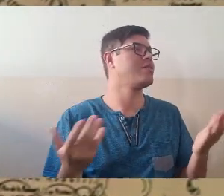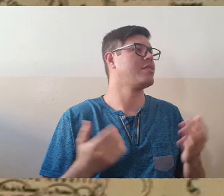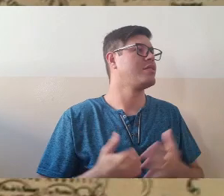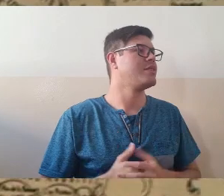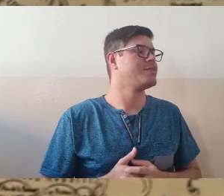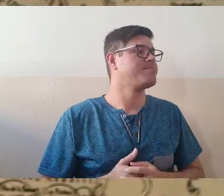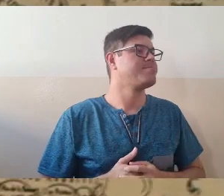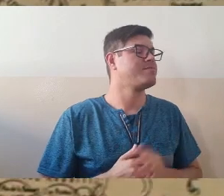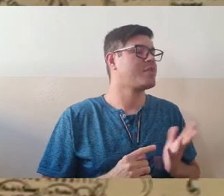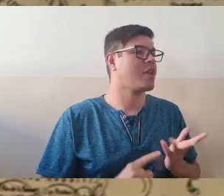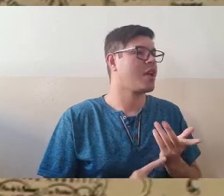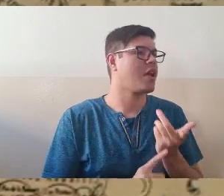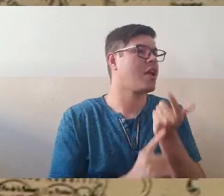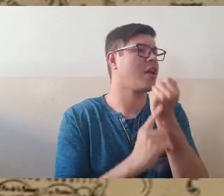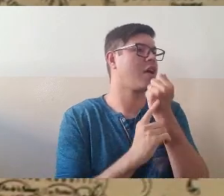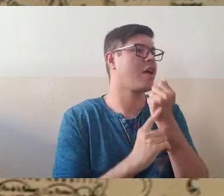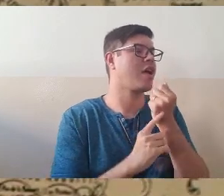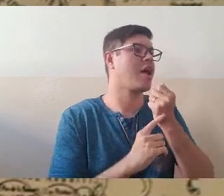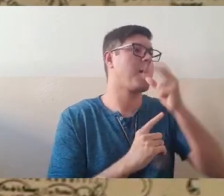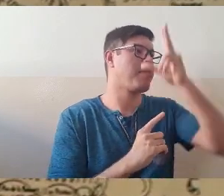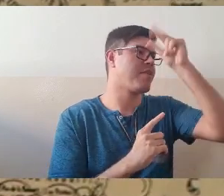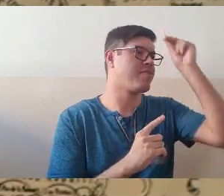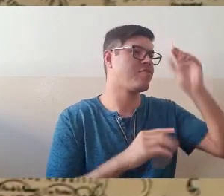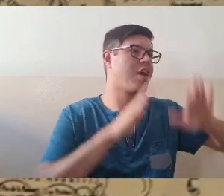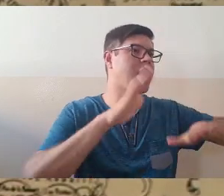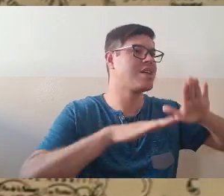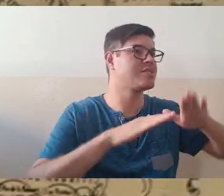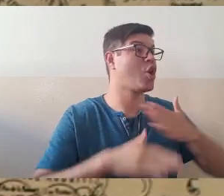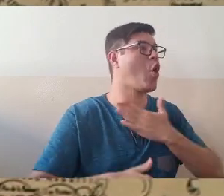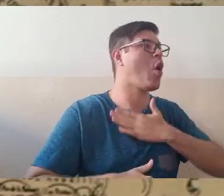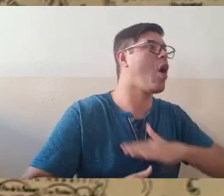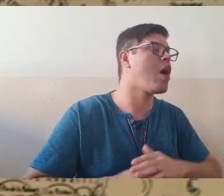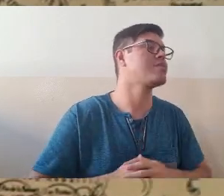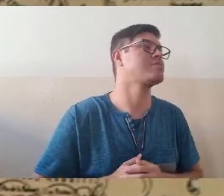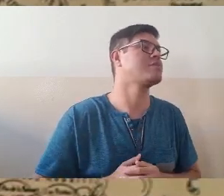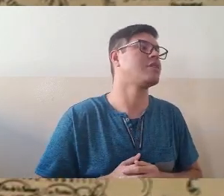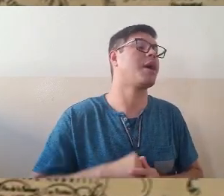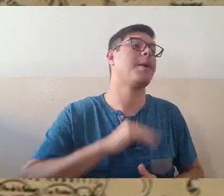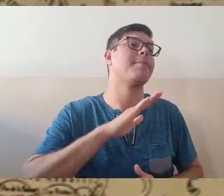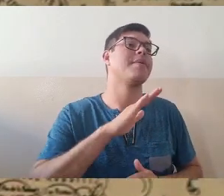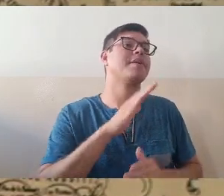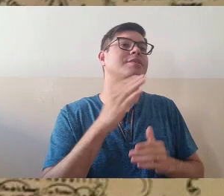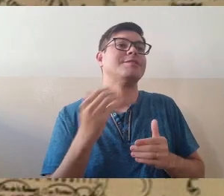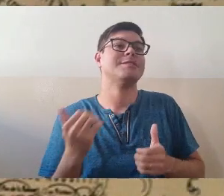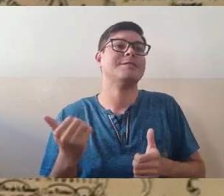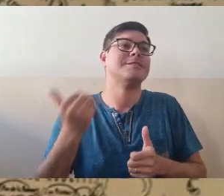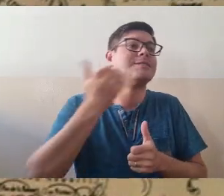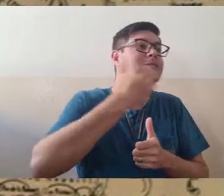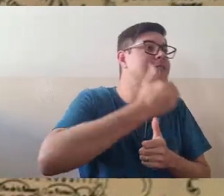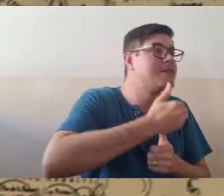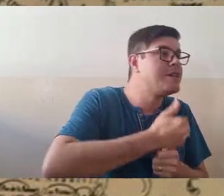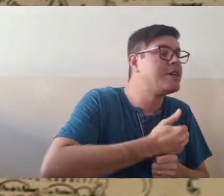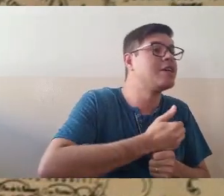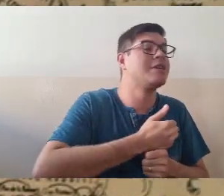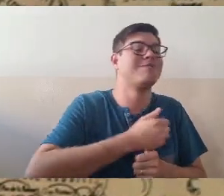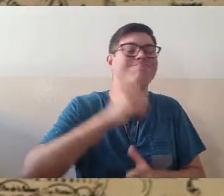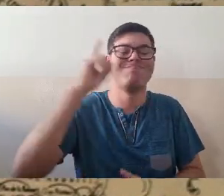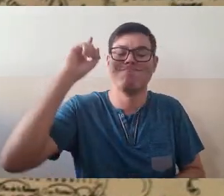arte. gostaria, Da enfim. cultura. Né? Mas, e nós assumimos num momento extremamente